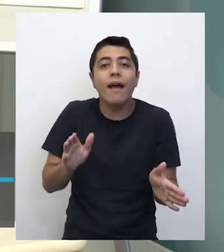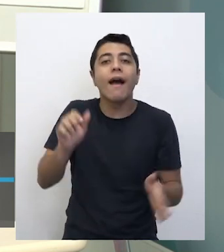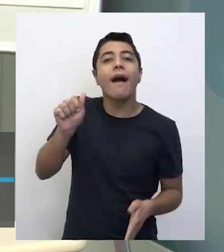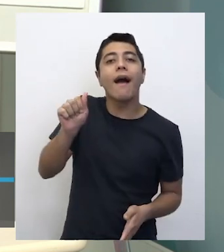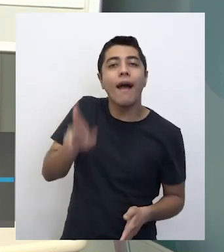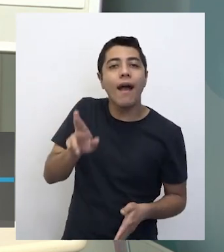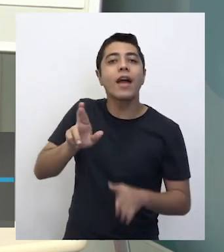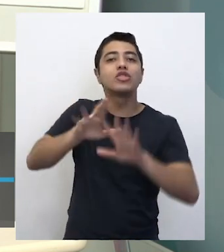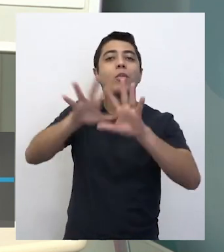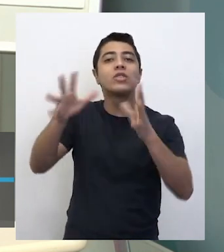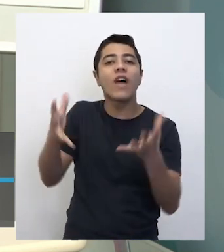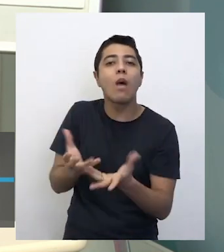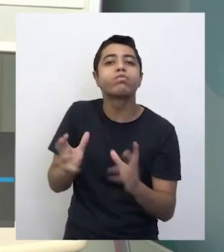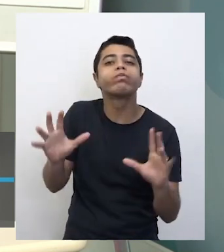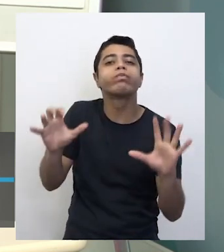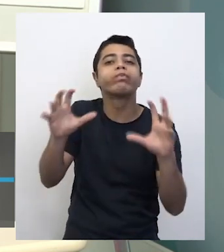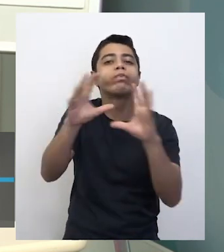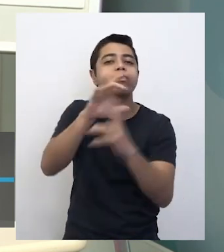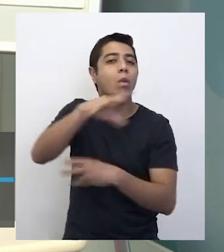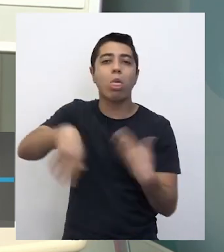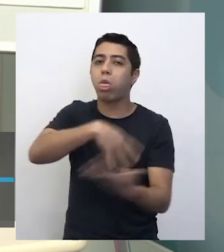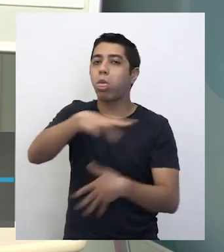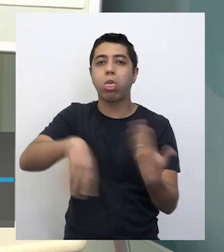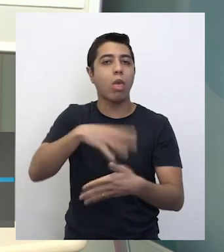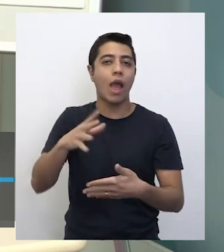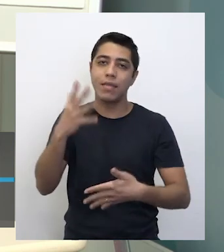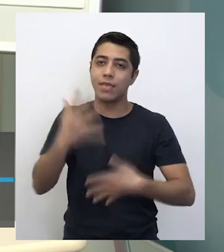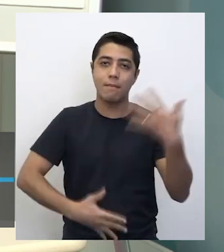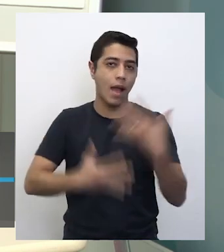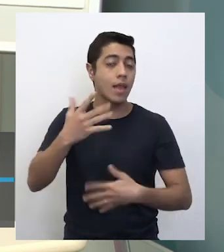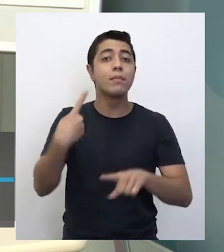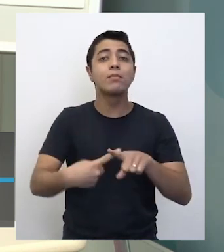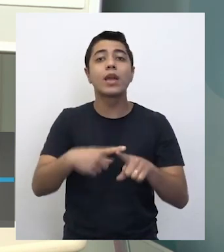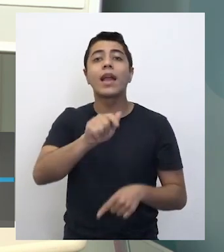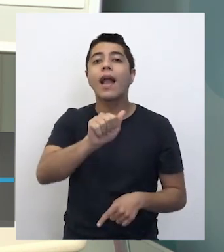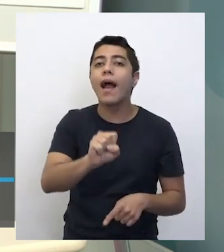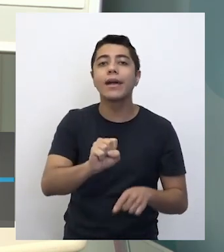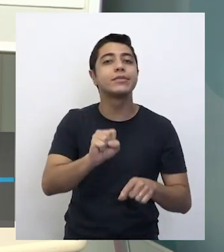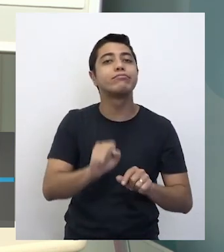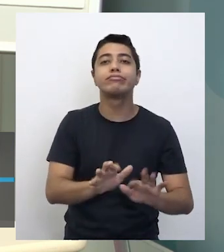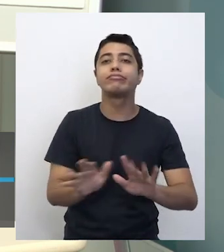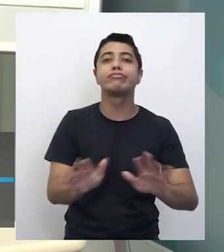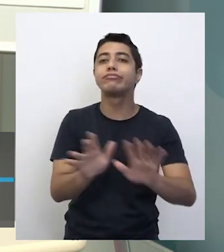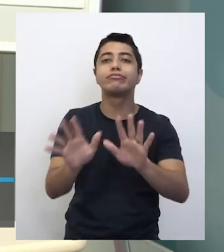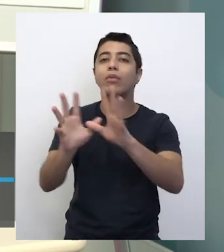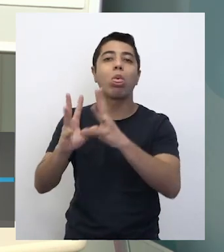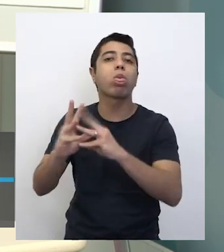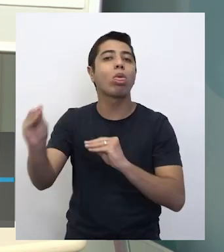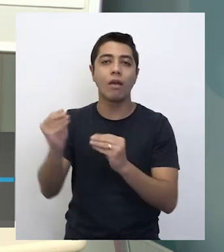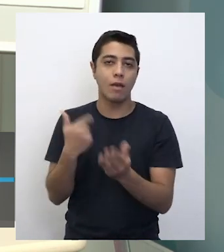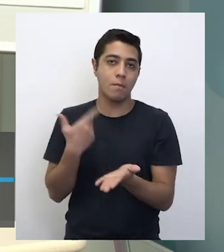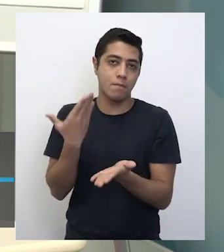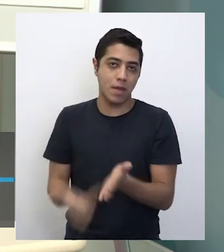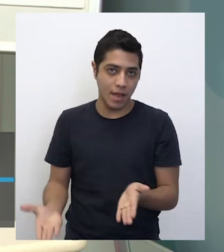equação, não vou observar o equilíbrio dessa equação, porque eu perco o gás, o que acontece? Eu acabo perdendo o equilíbrio dessa